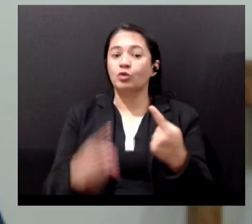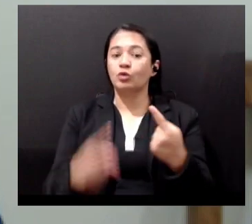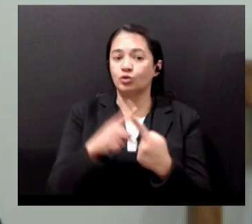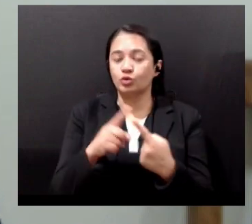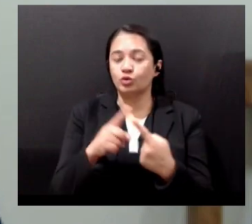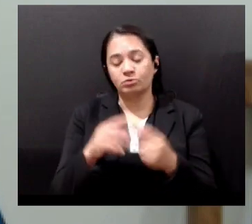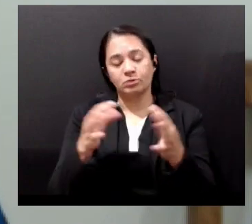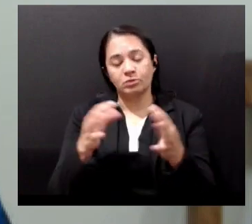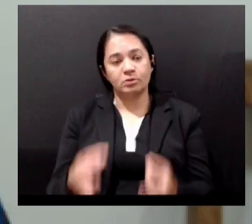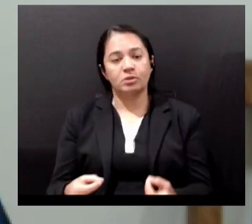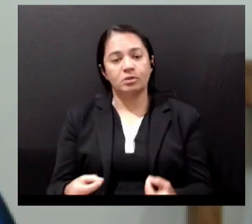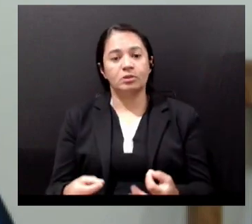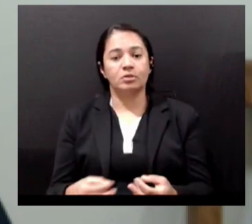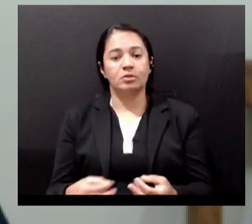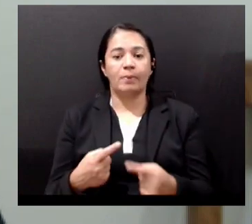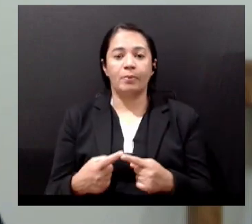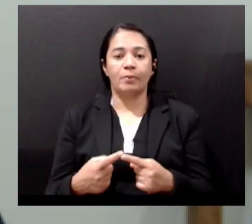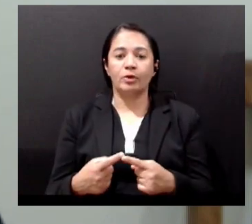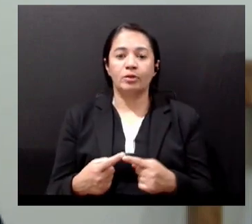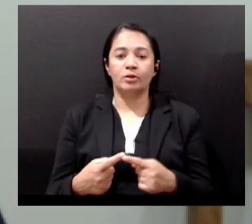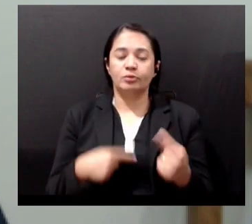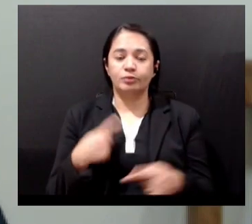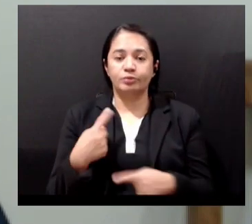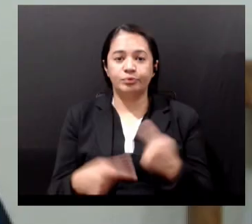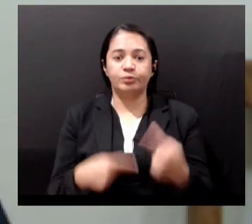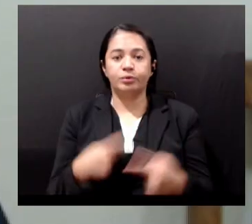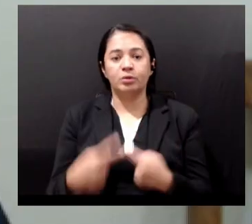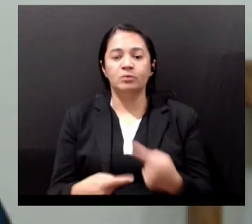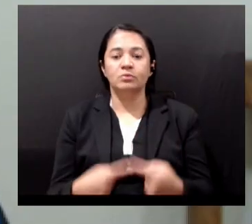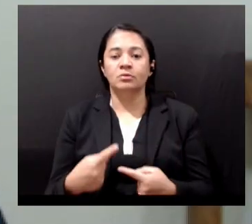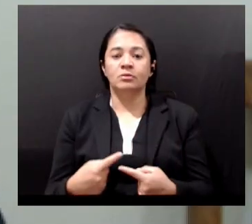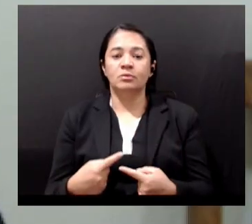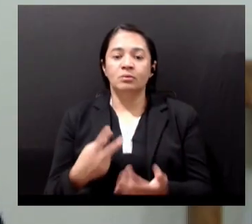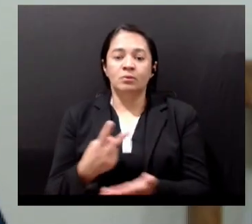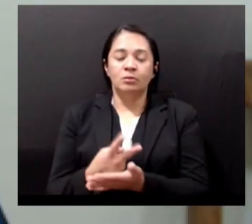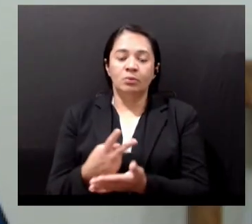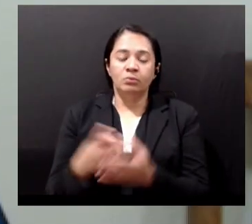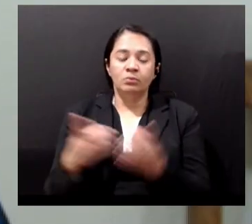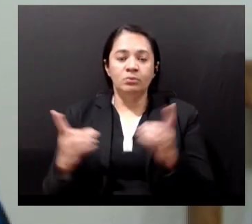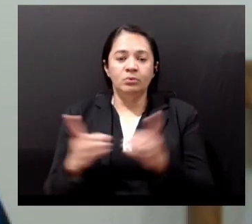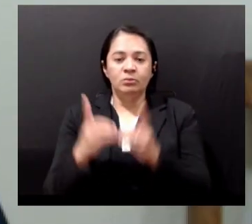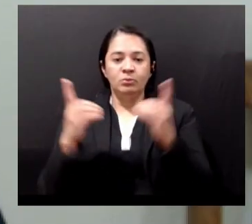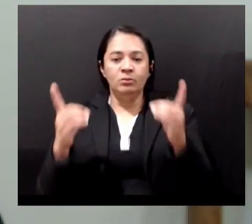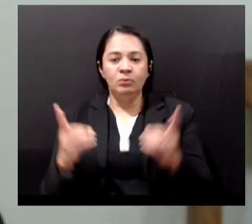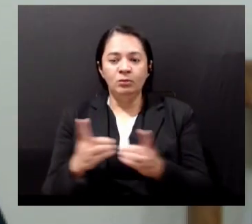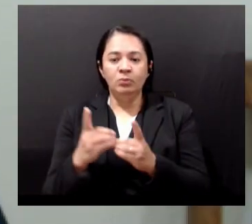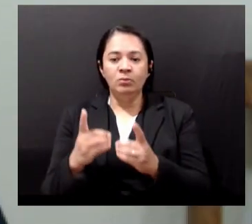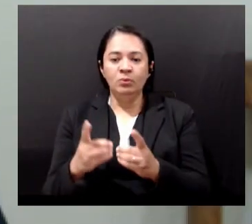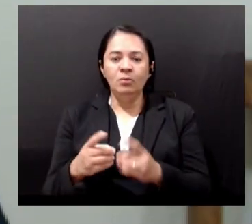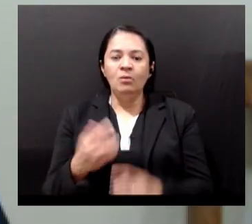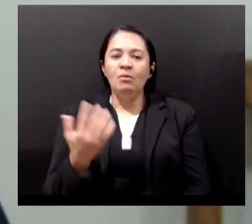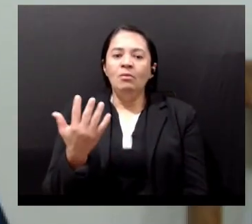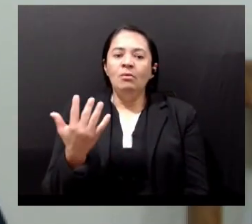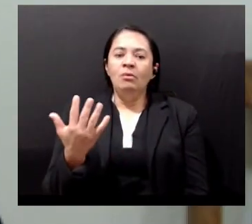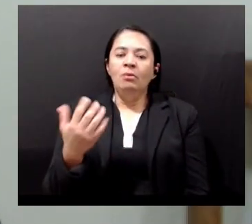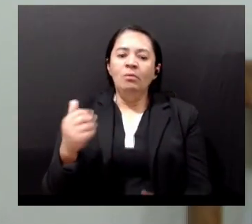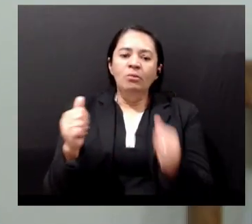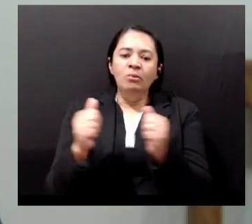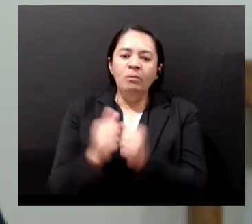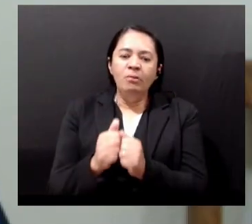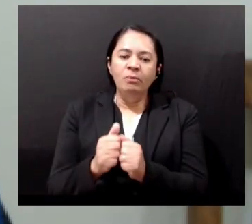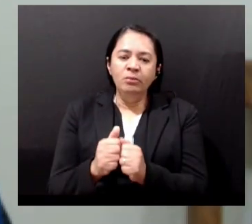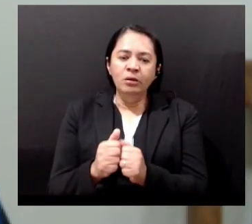adequada que, apesar da volatilidade, apesar da dinâmica meteorológica